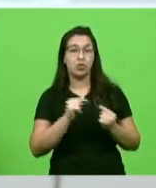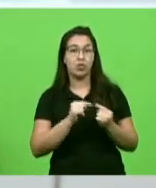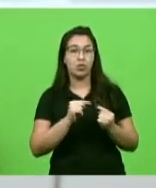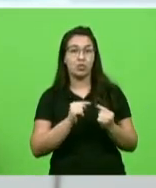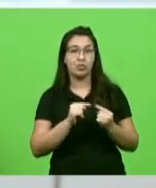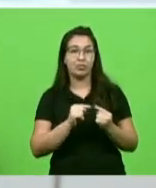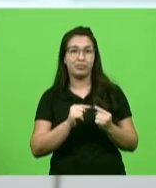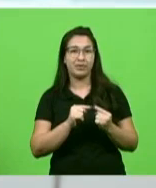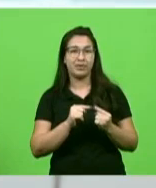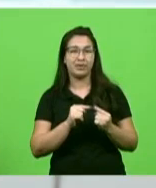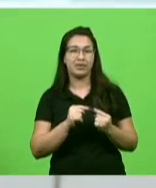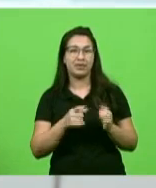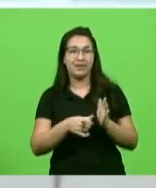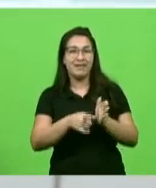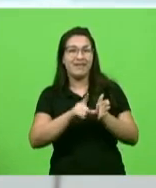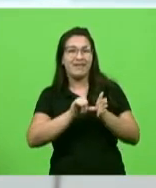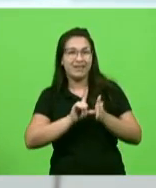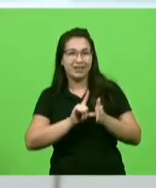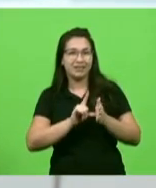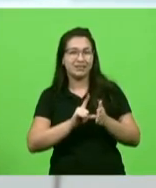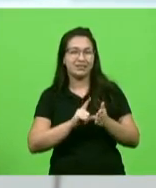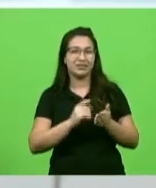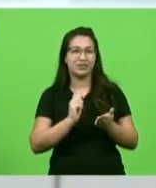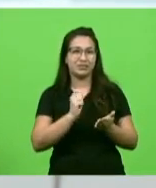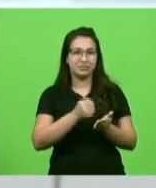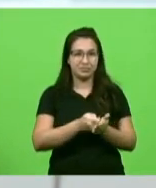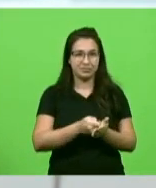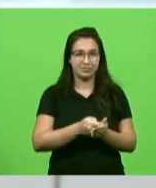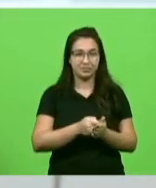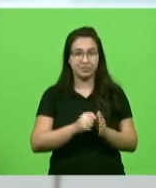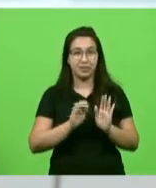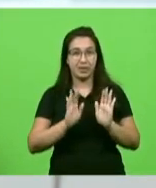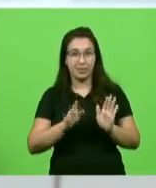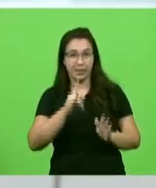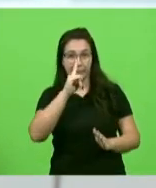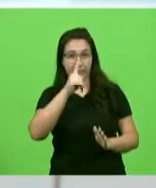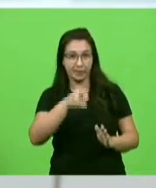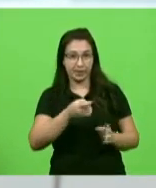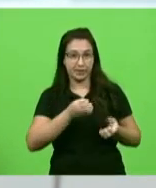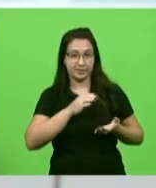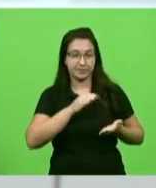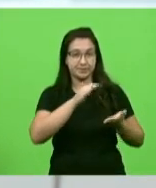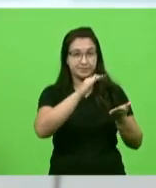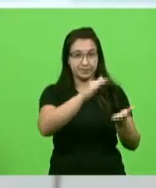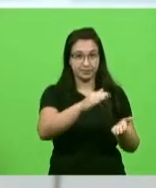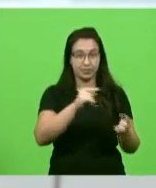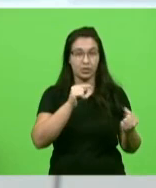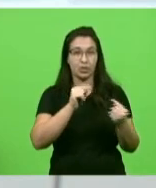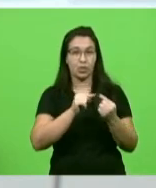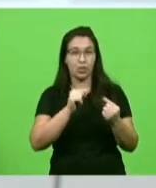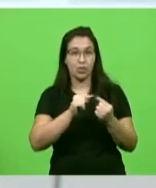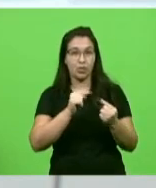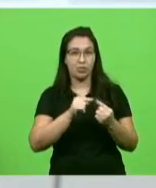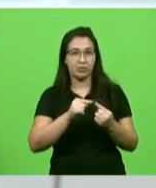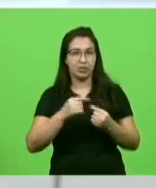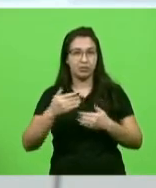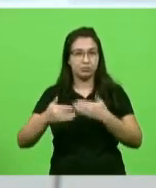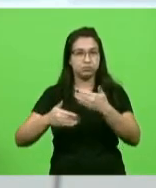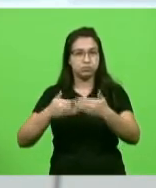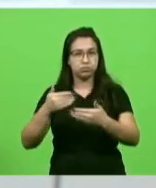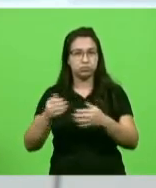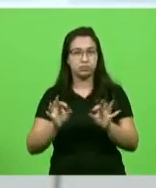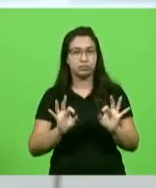parcial antecipação e conquanto a ordem de fornecimento correspondente a transação não